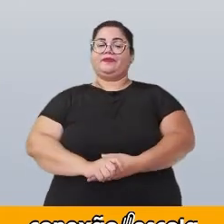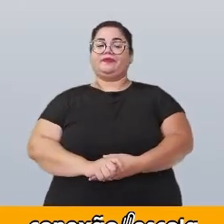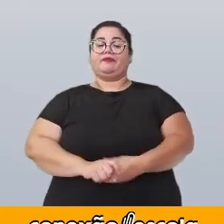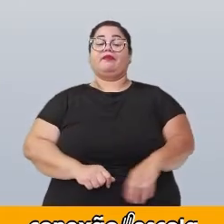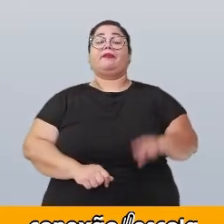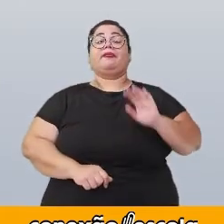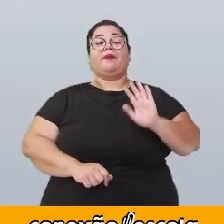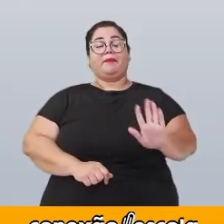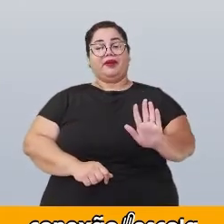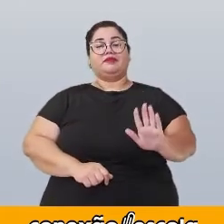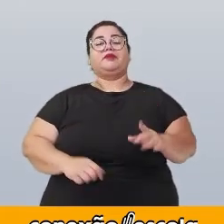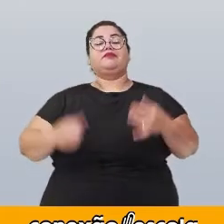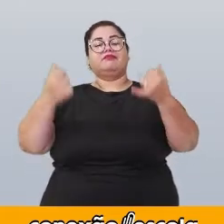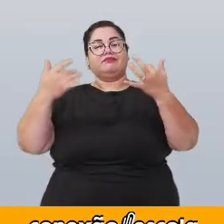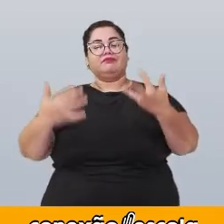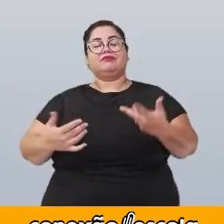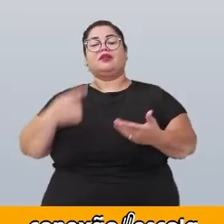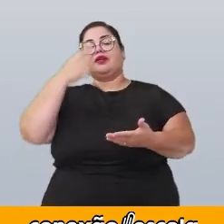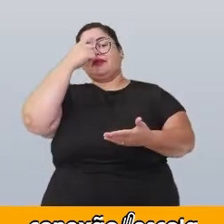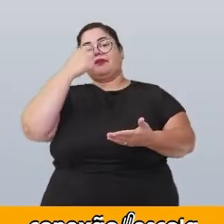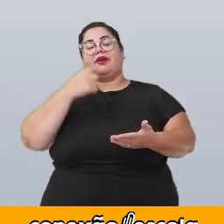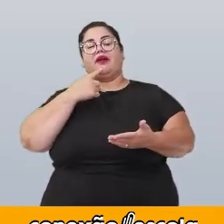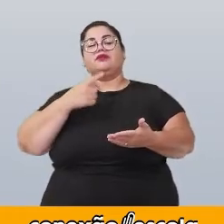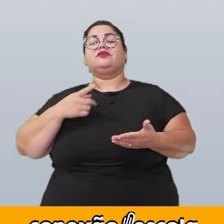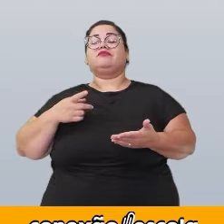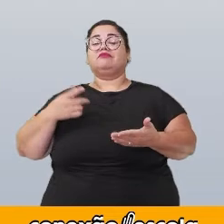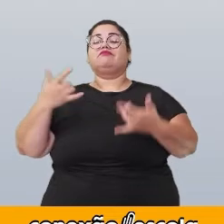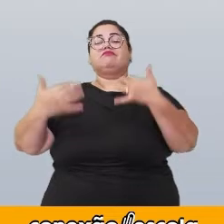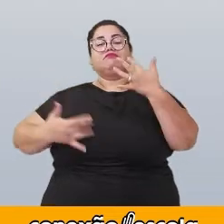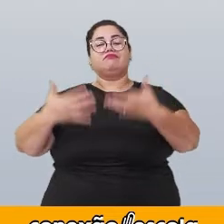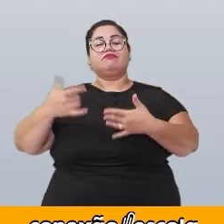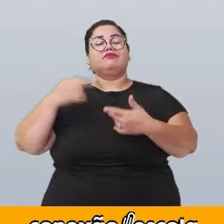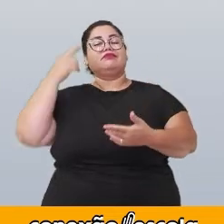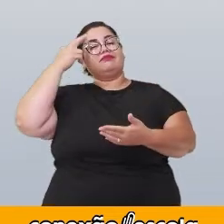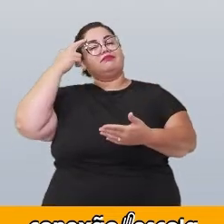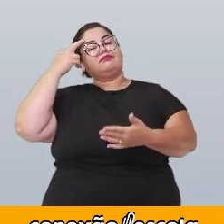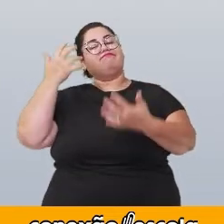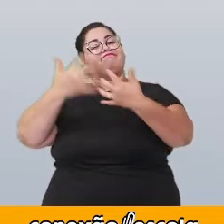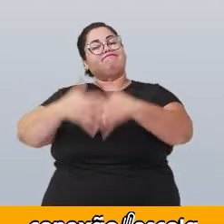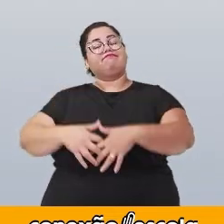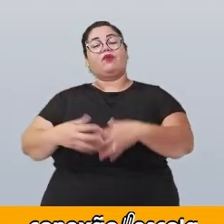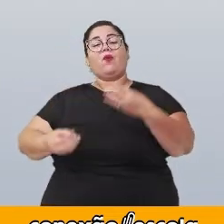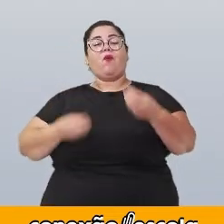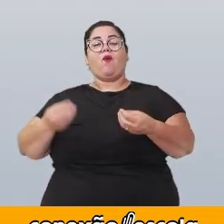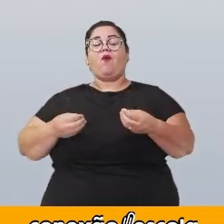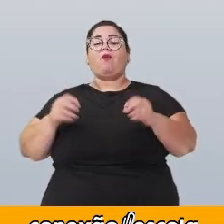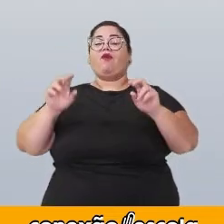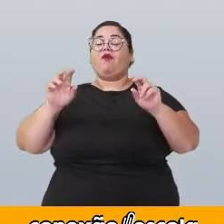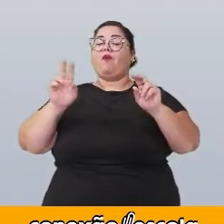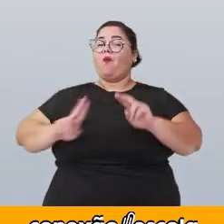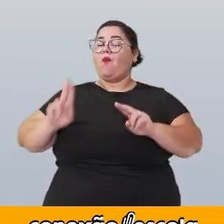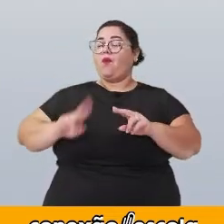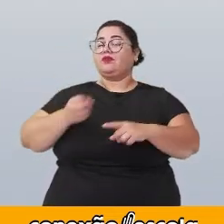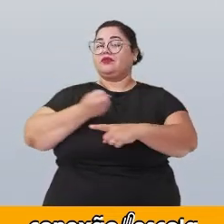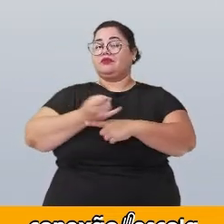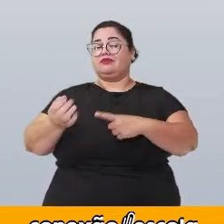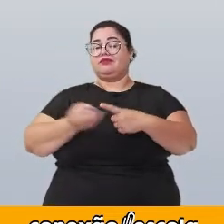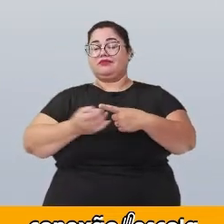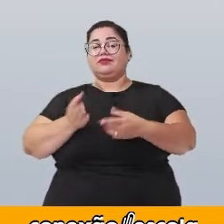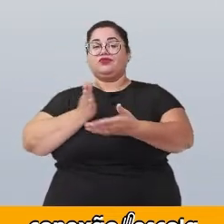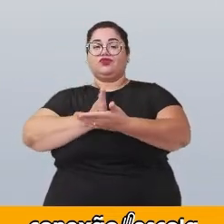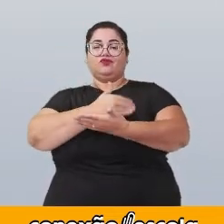E mais uma vez, vou te mostrar, continuando o nosso raciocínio sobre as frações e